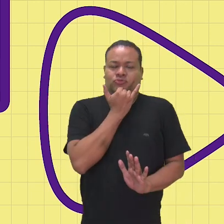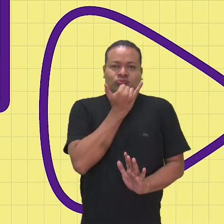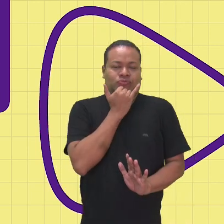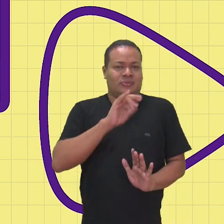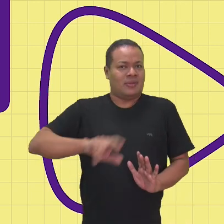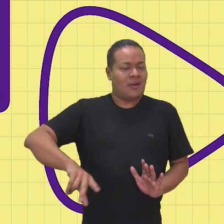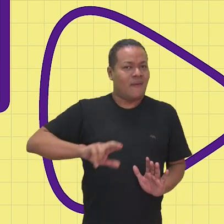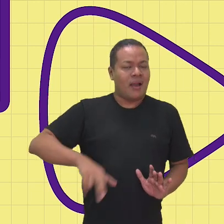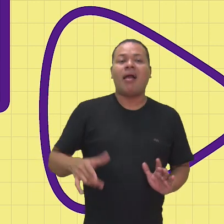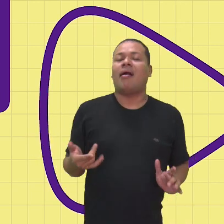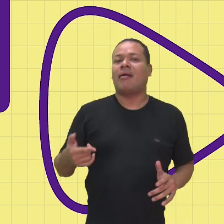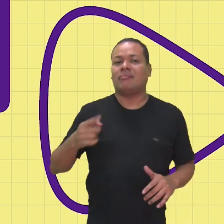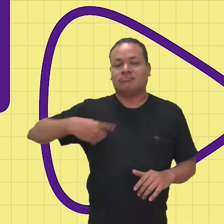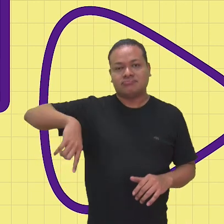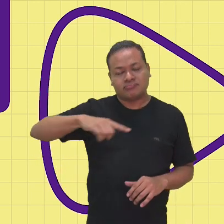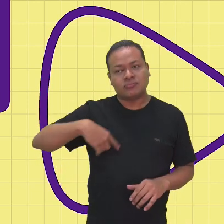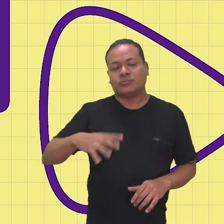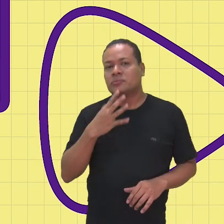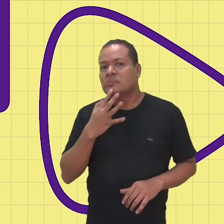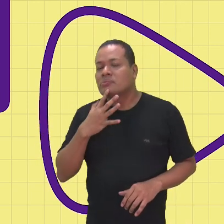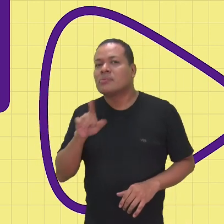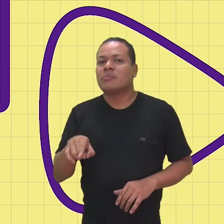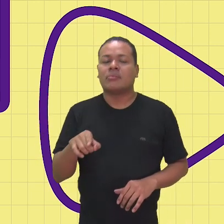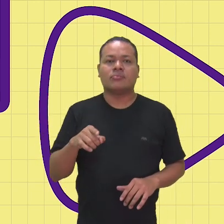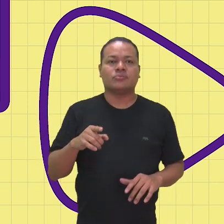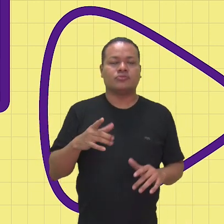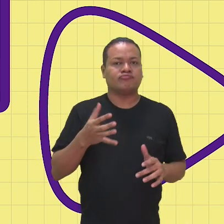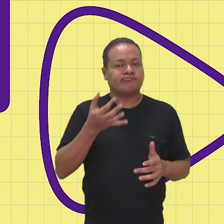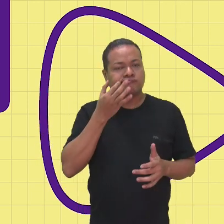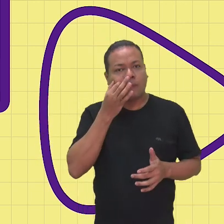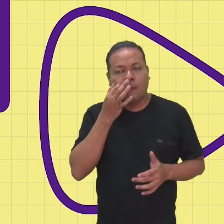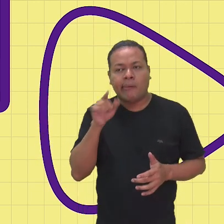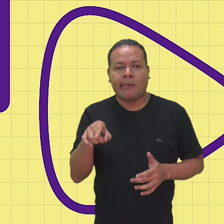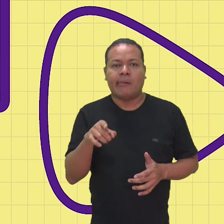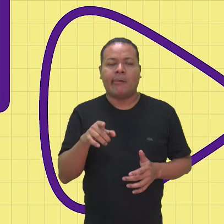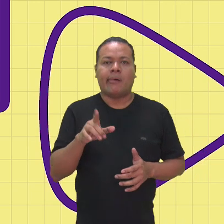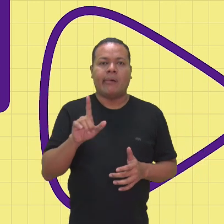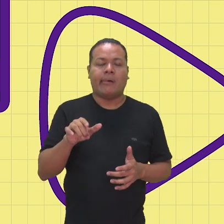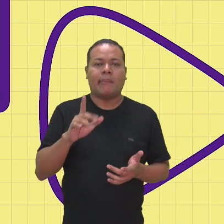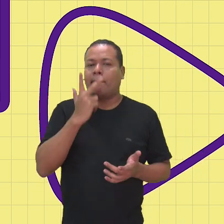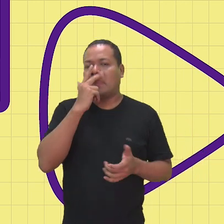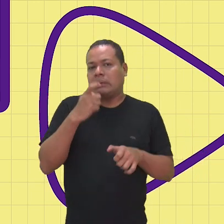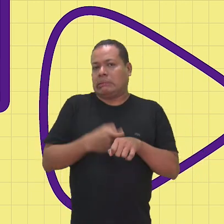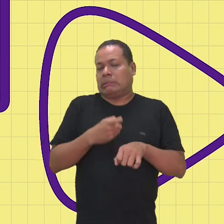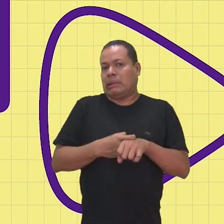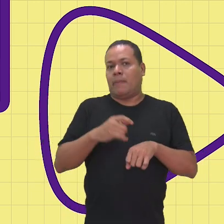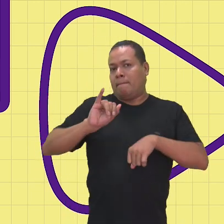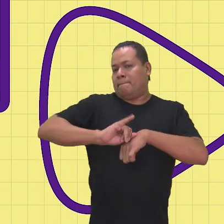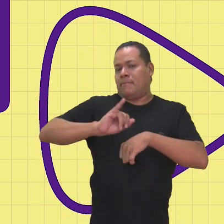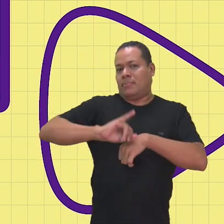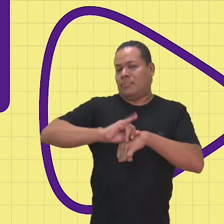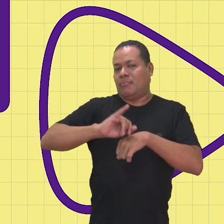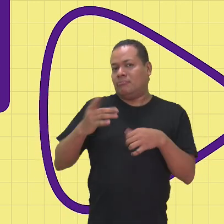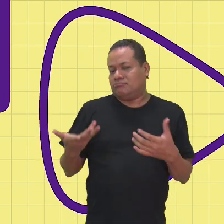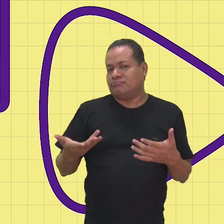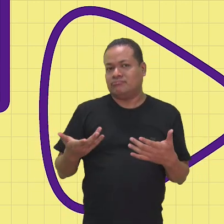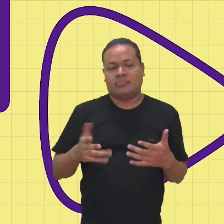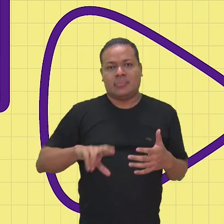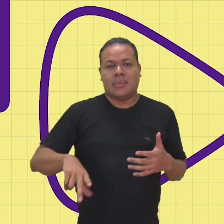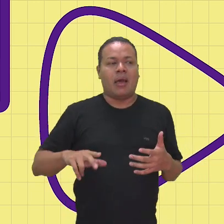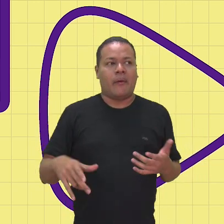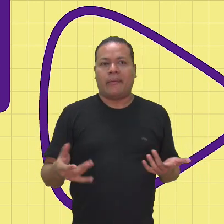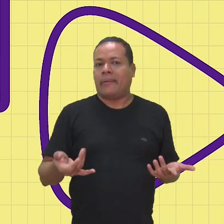O flúor, como a gente conhece, sólido, tá bom? Ele é um metal, tá, pessoal? Ele não